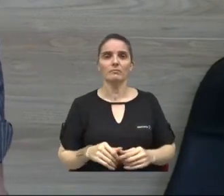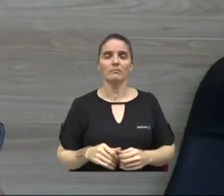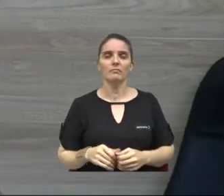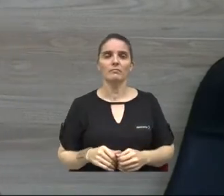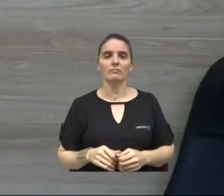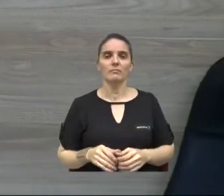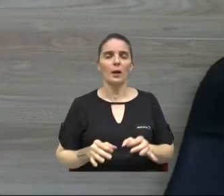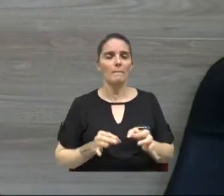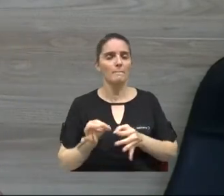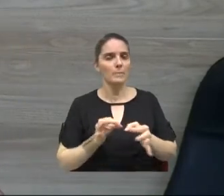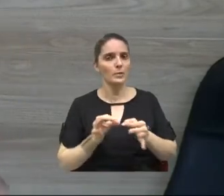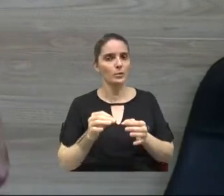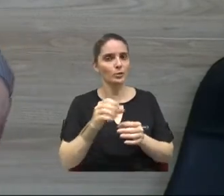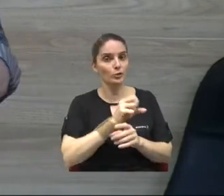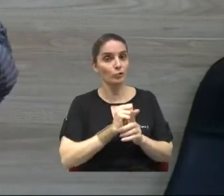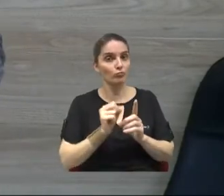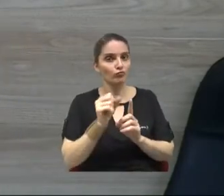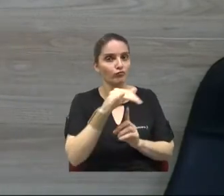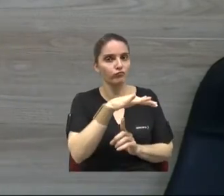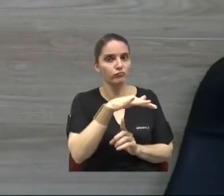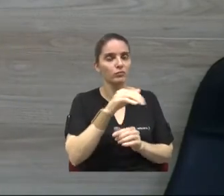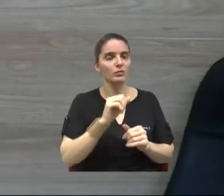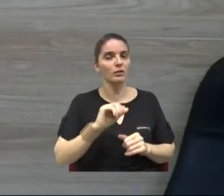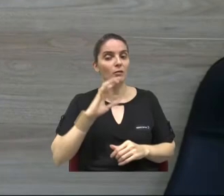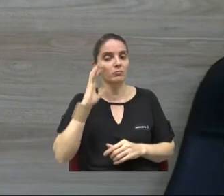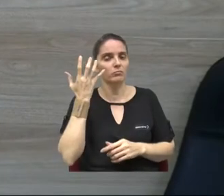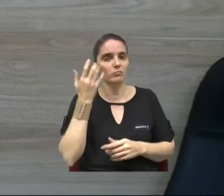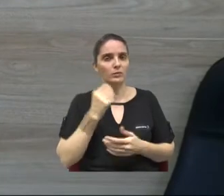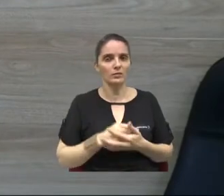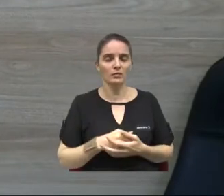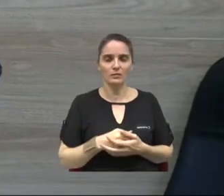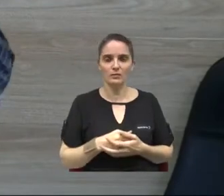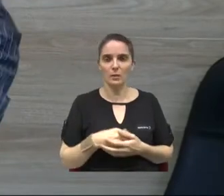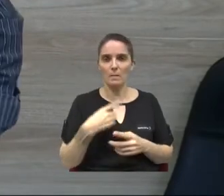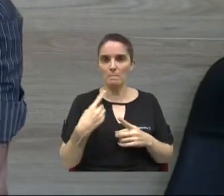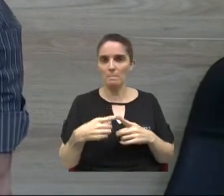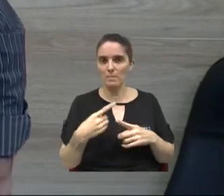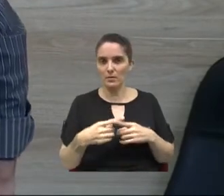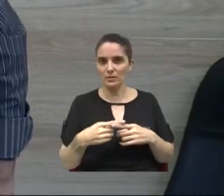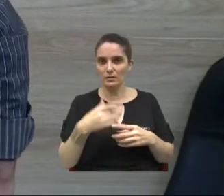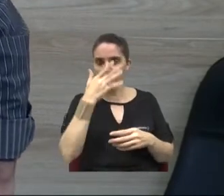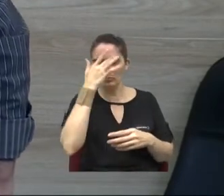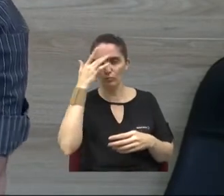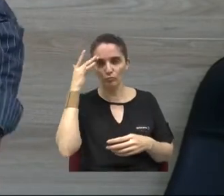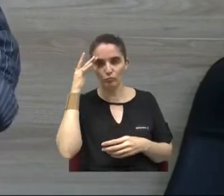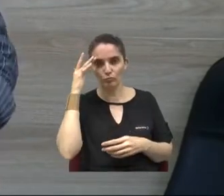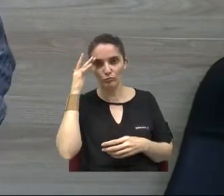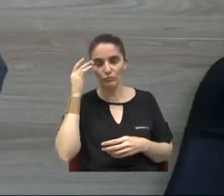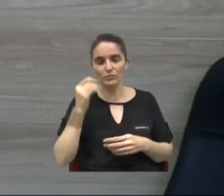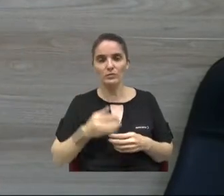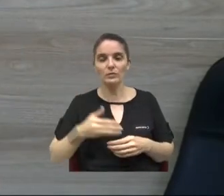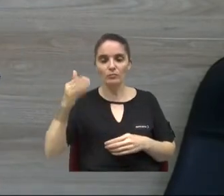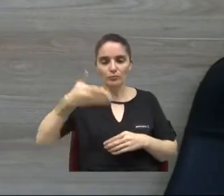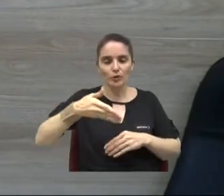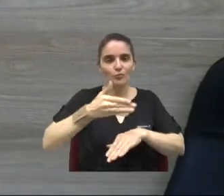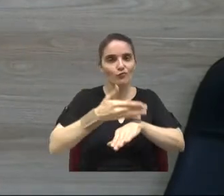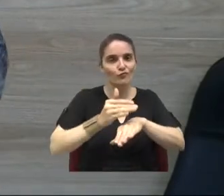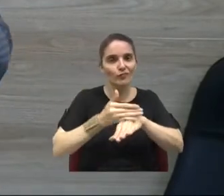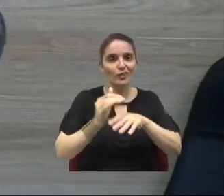projeto social dele, tendo em vista o sucesso dos jogadores que passam ali e treinam com